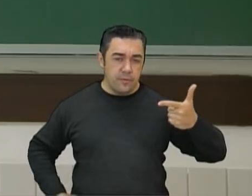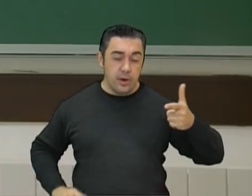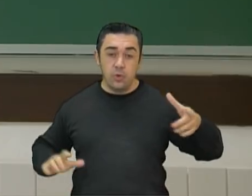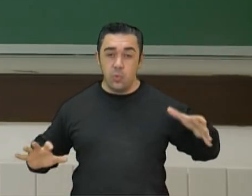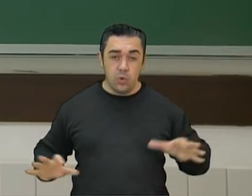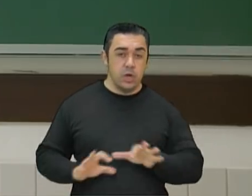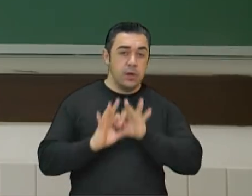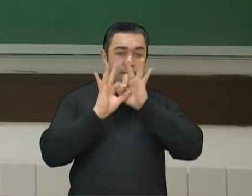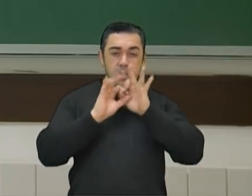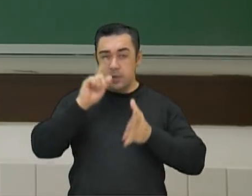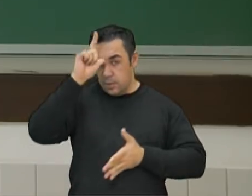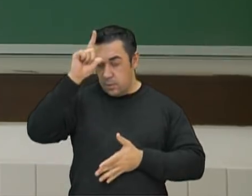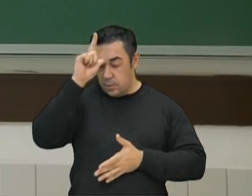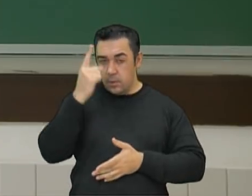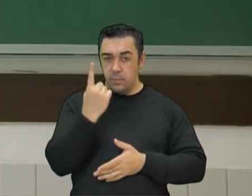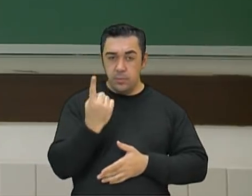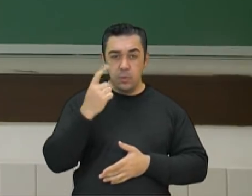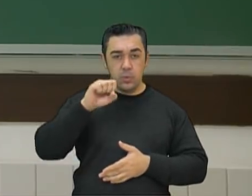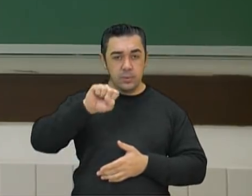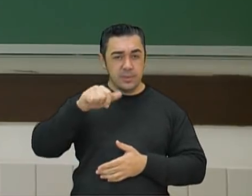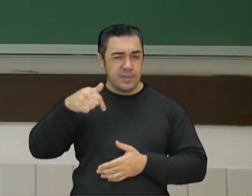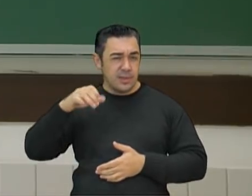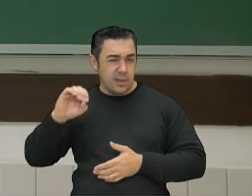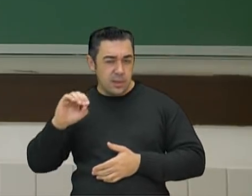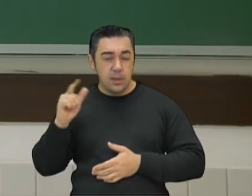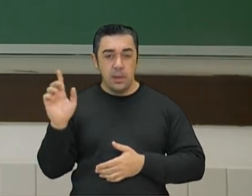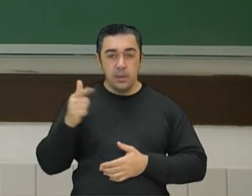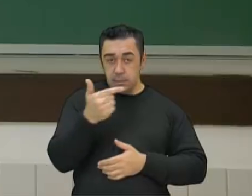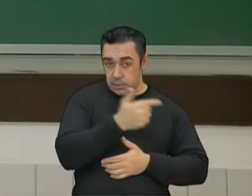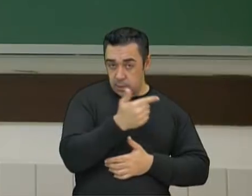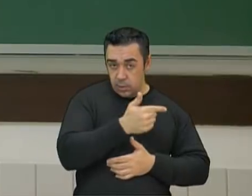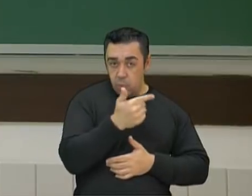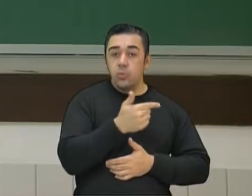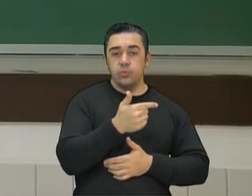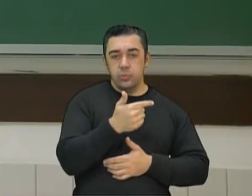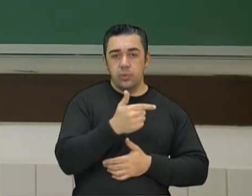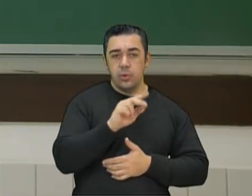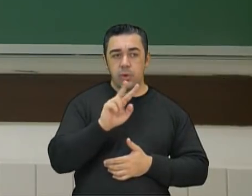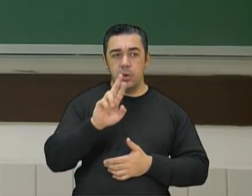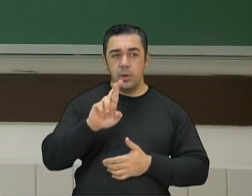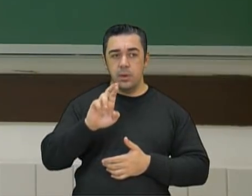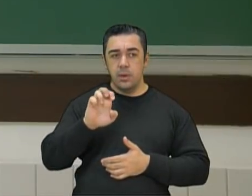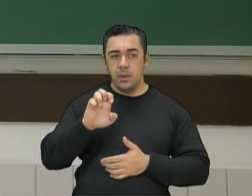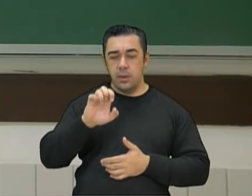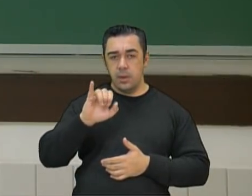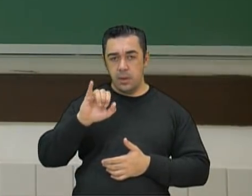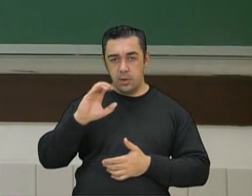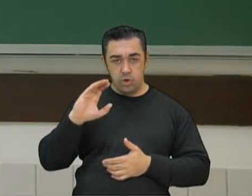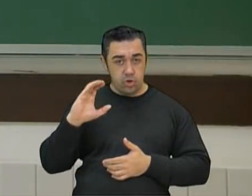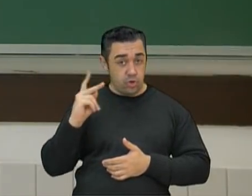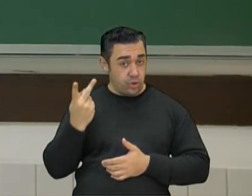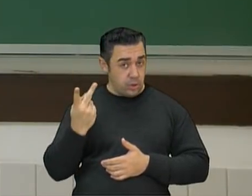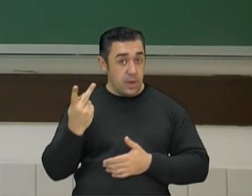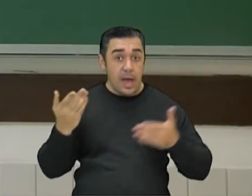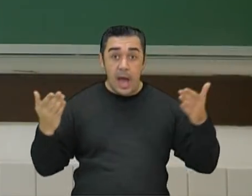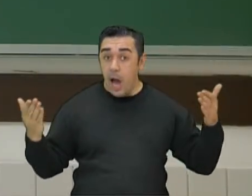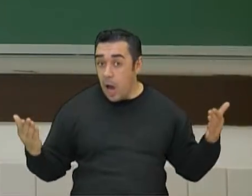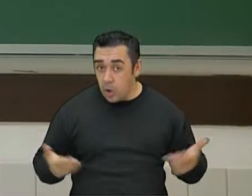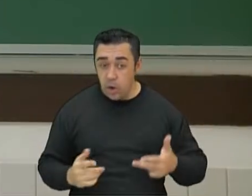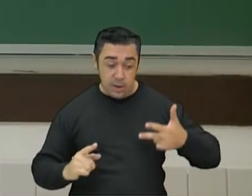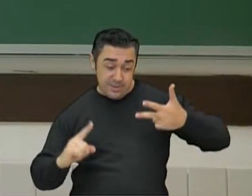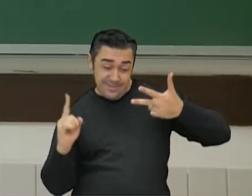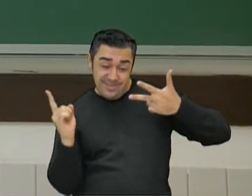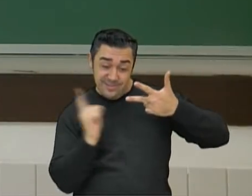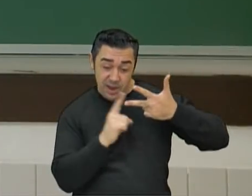unificação da Alemanha, ali em 1870 para frente, o Segundo Reich, liderado pelo Otto von Bismarck. O Hitler seria o líder